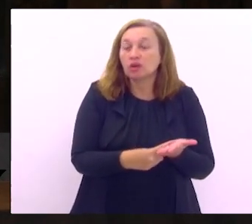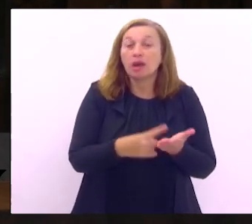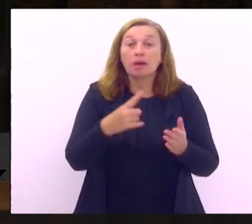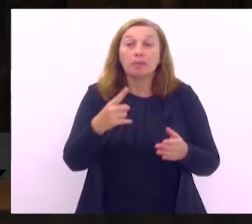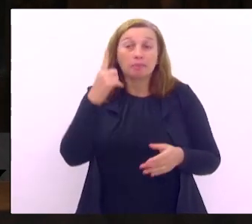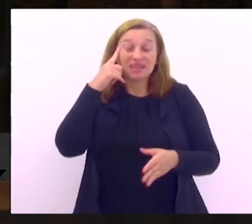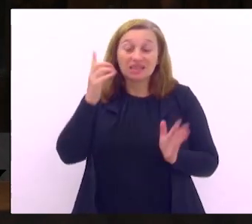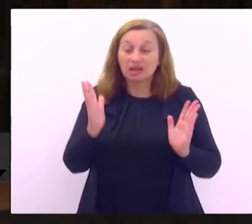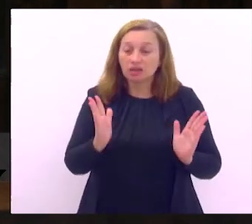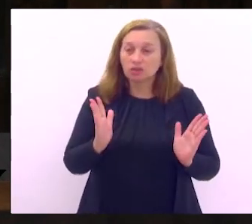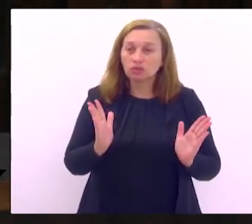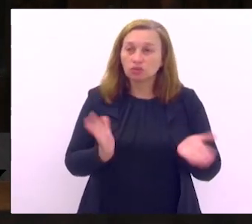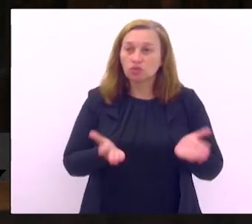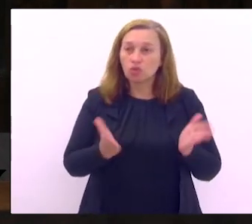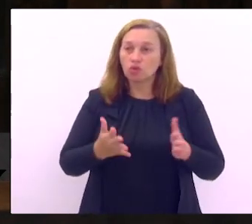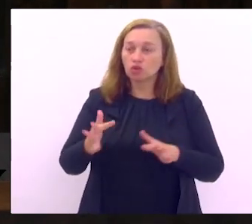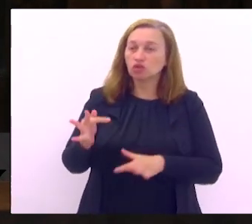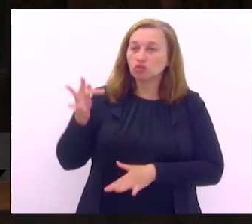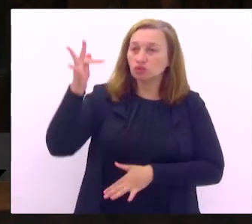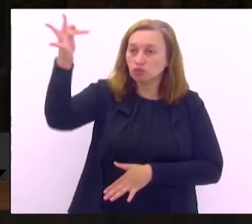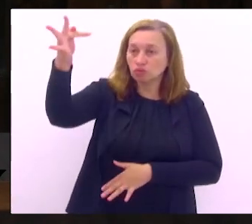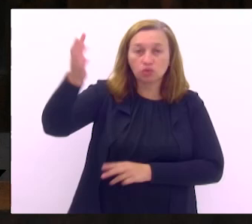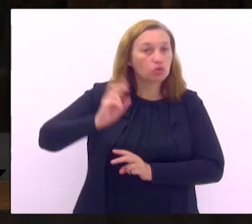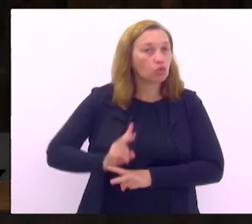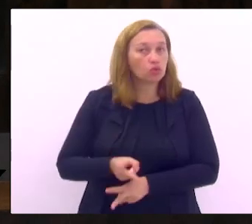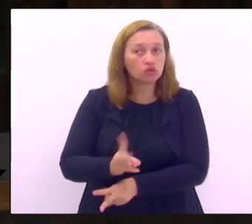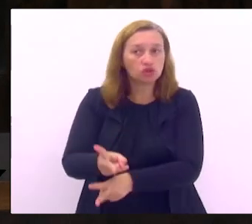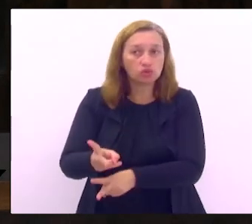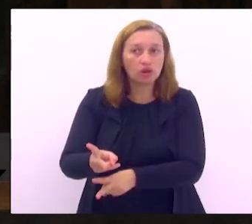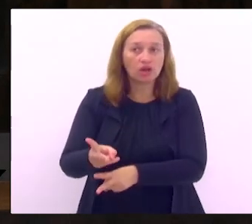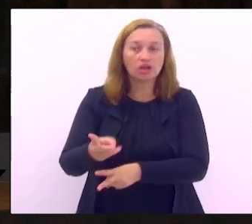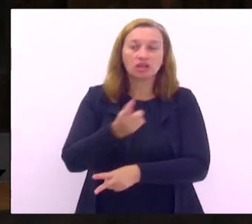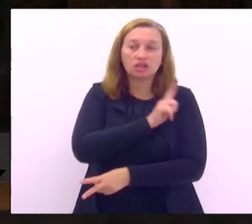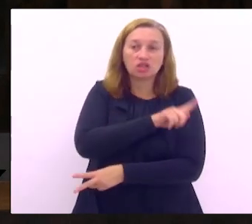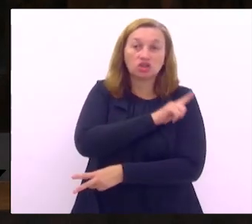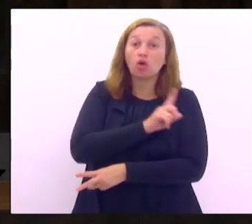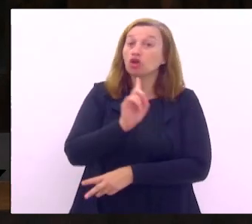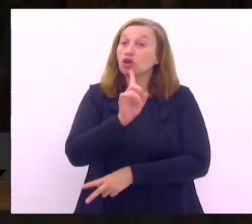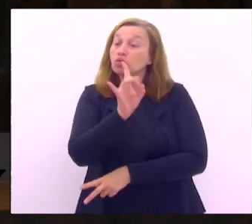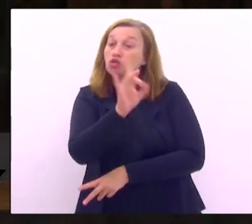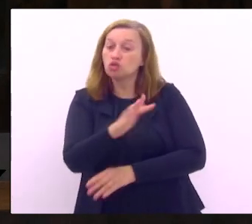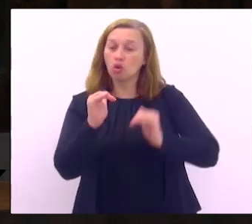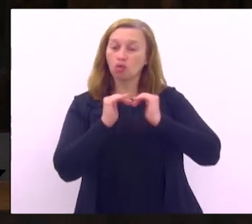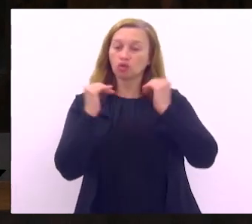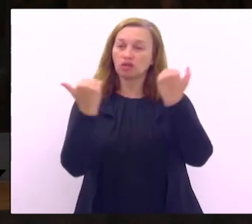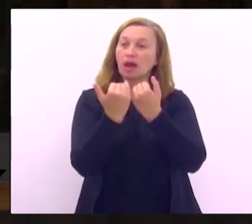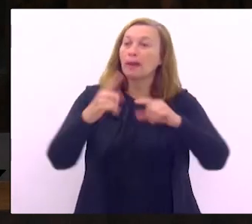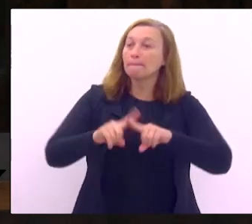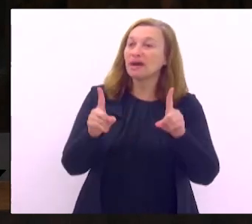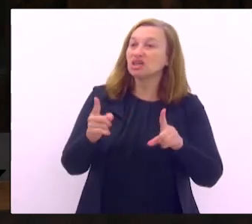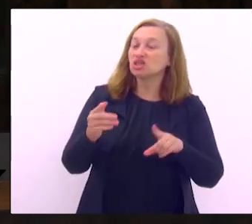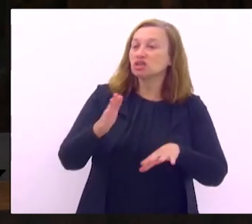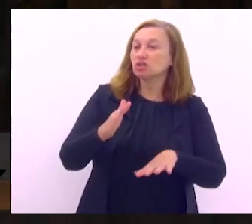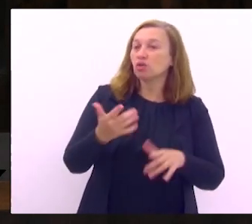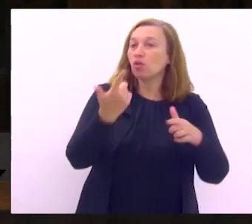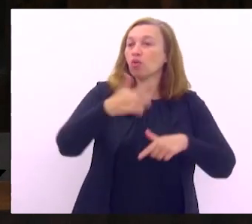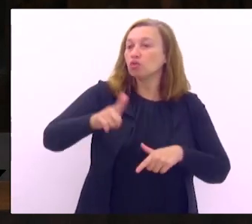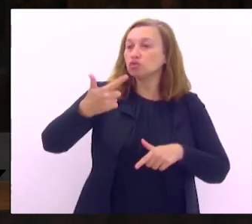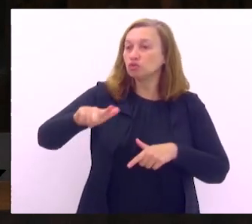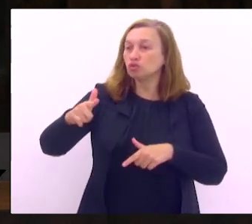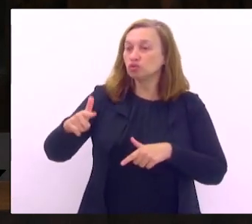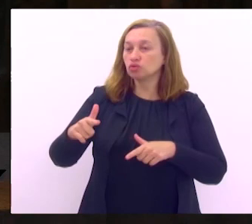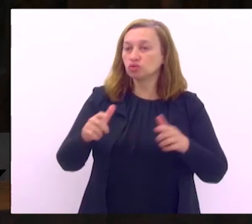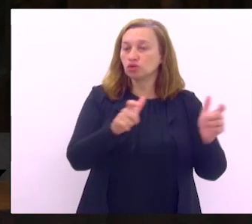futuro e de permanência no futuro na gestão não só do Célio de Barros, mas de todos os demais equipamentos que hoje